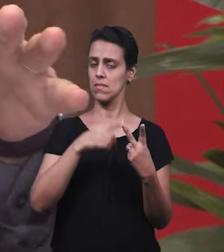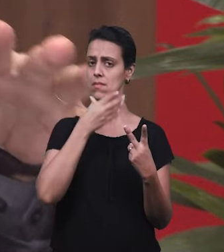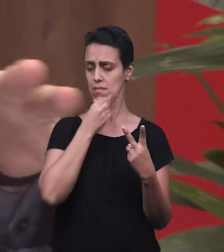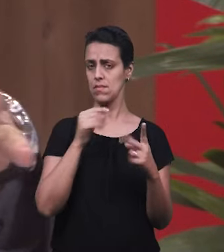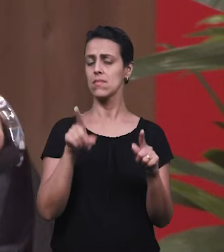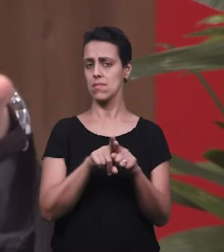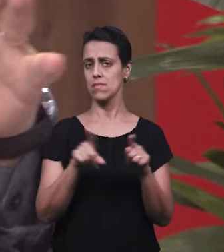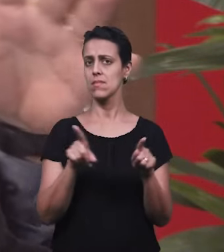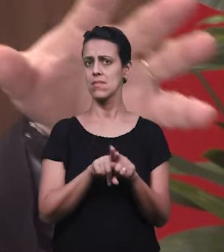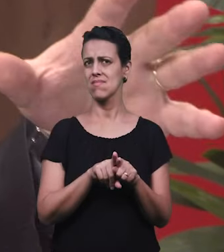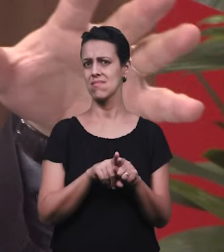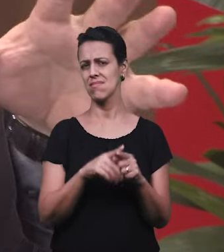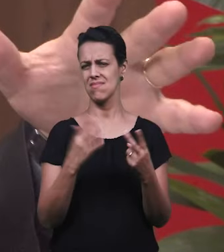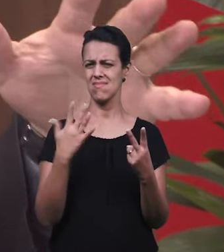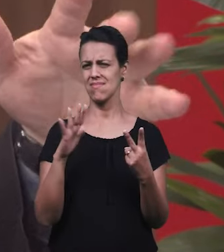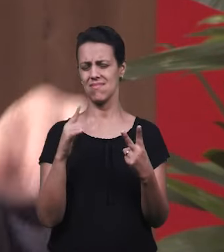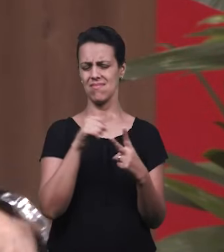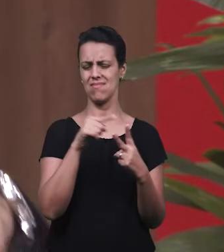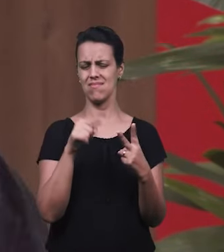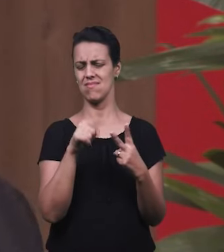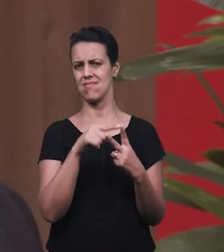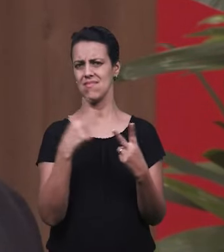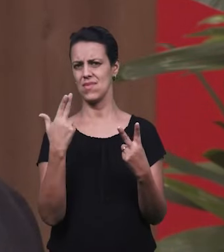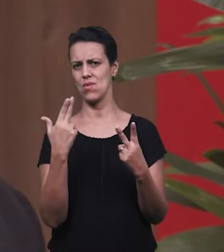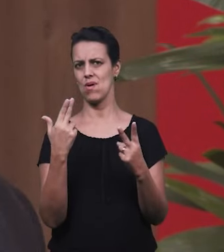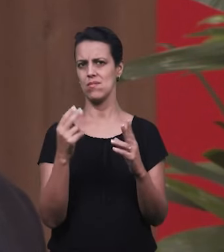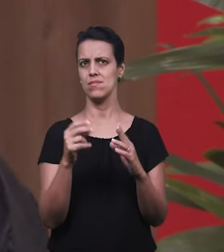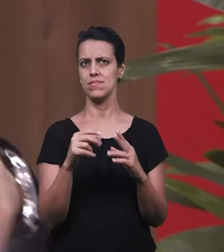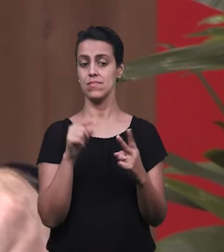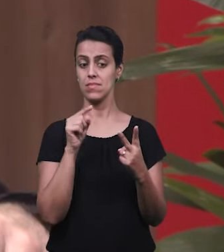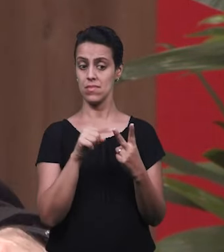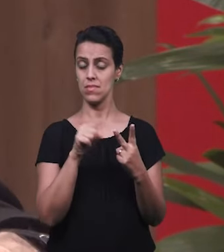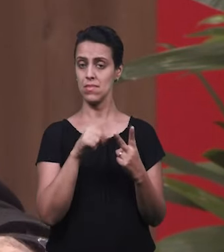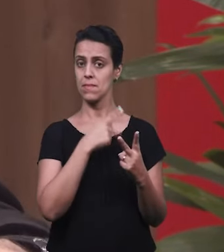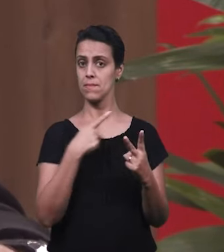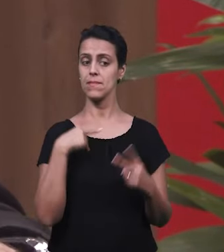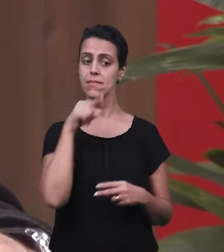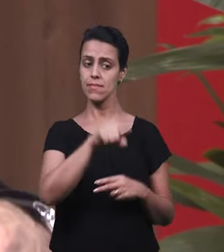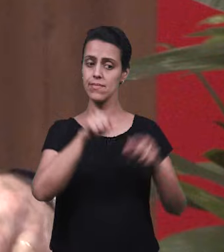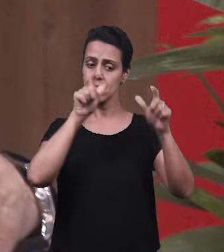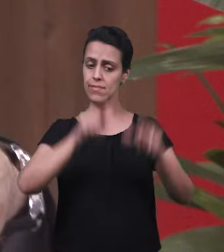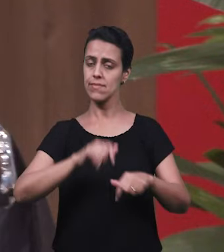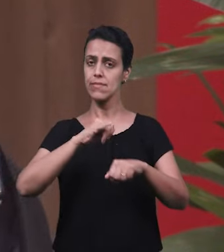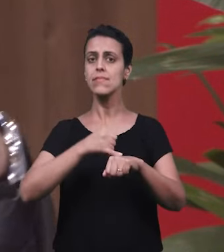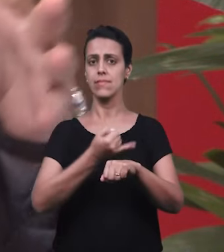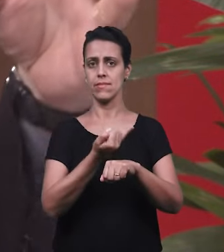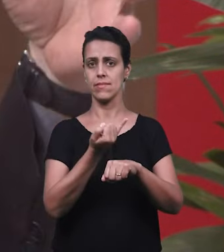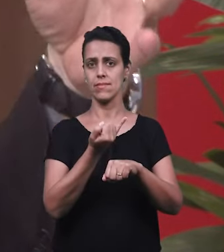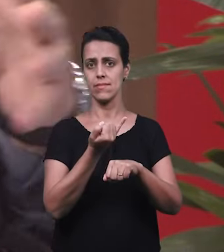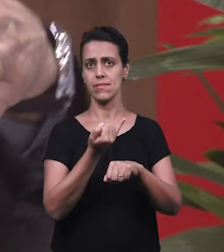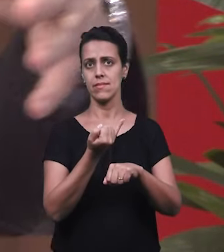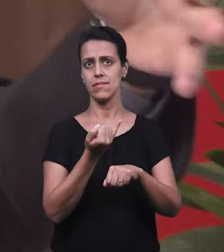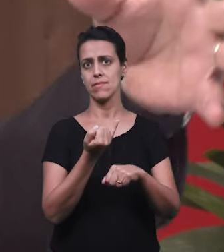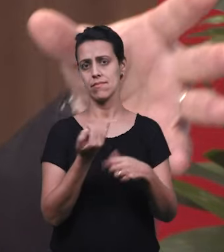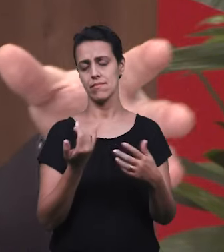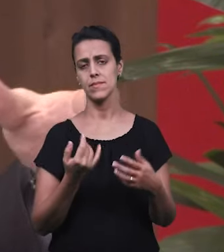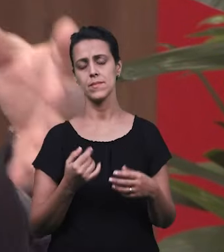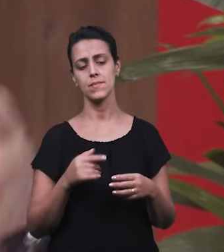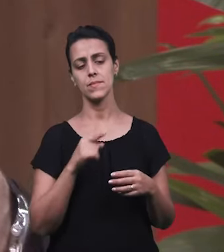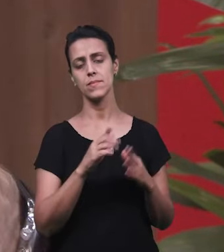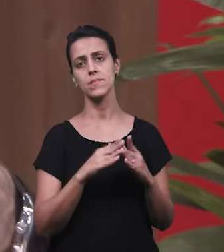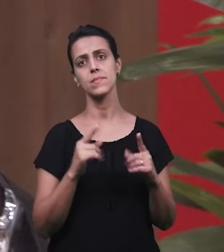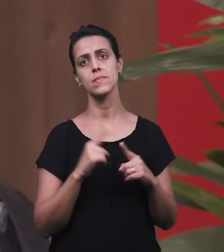também morreu mais ou menos nesse período. Ele era bispo em Jerusalém. Ele era um dos